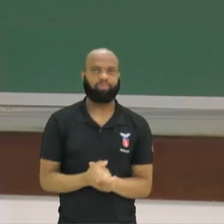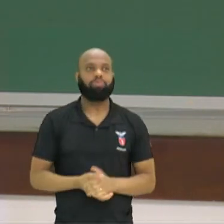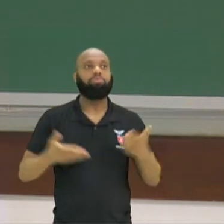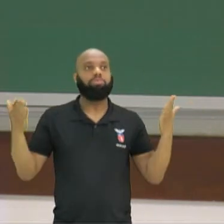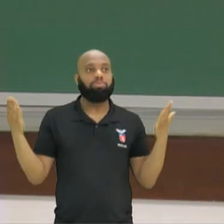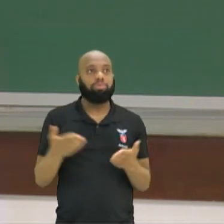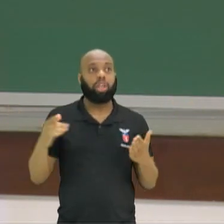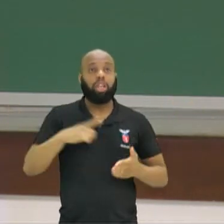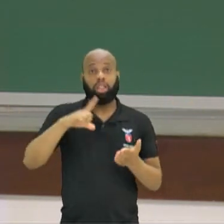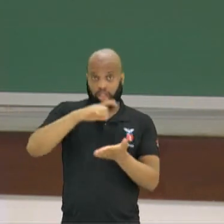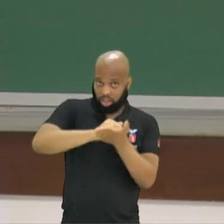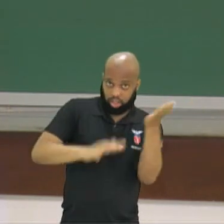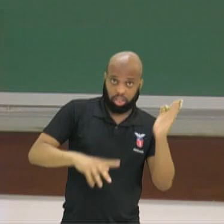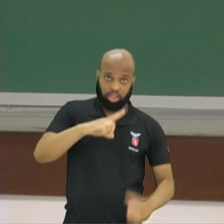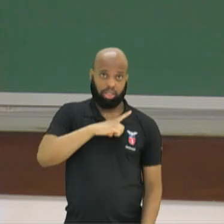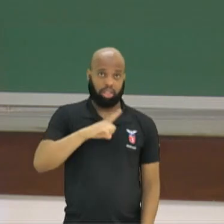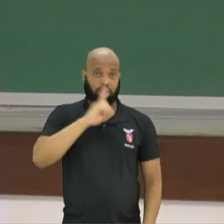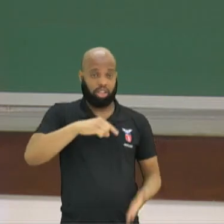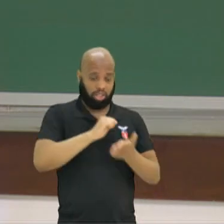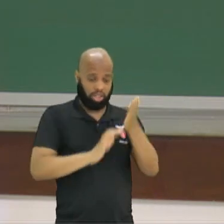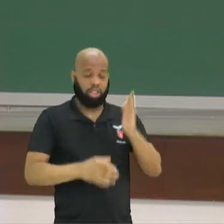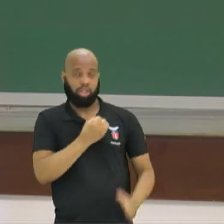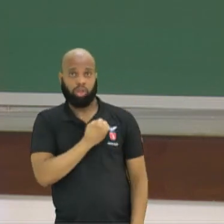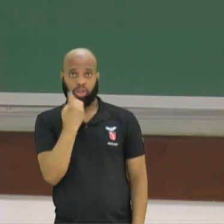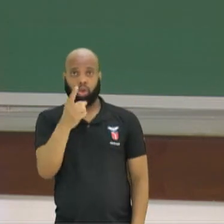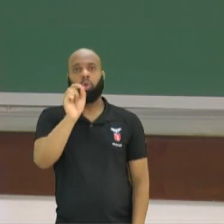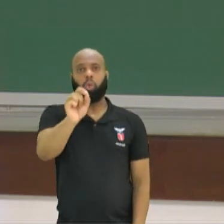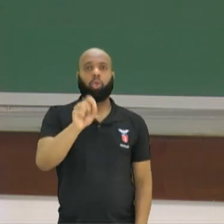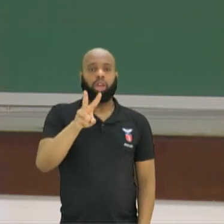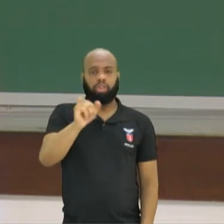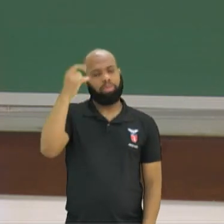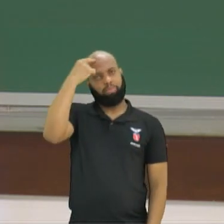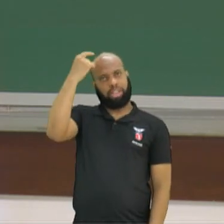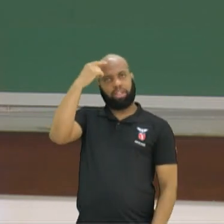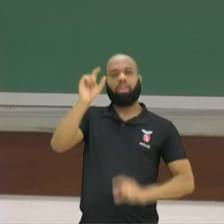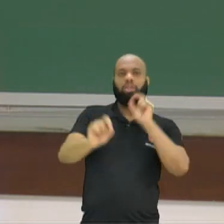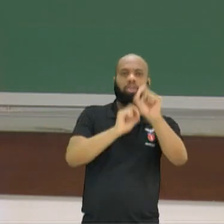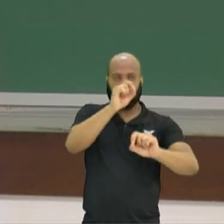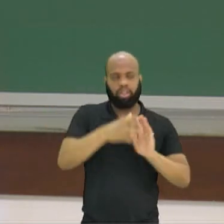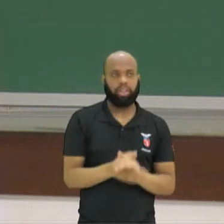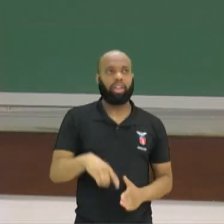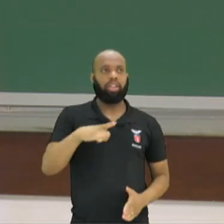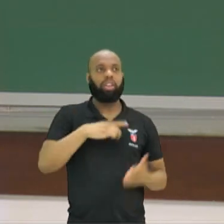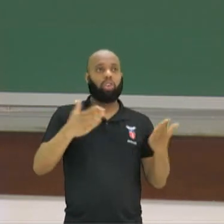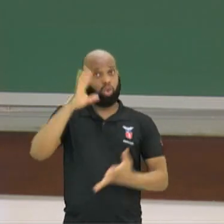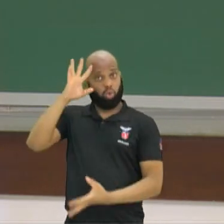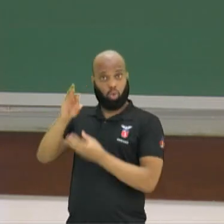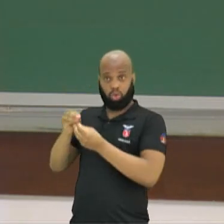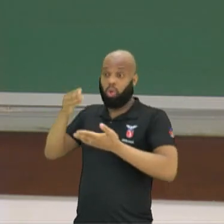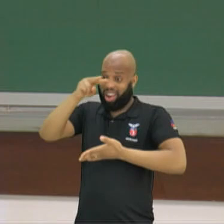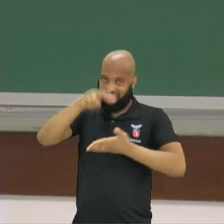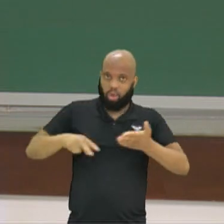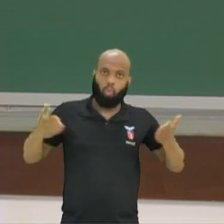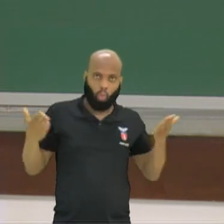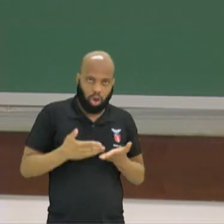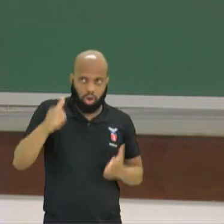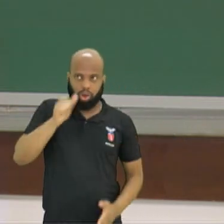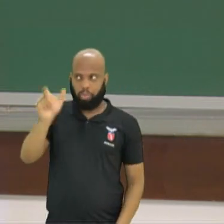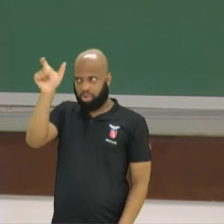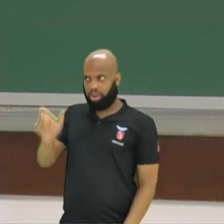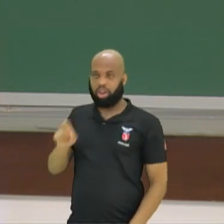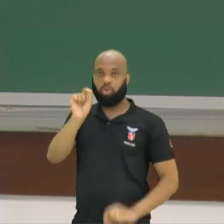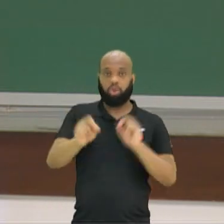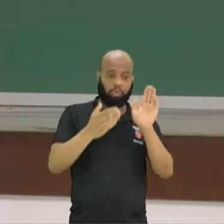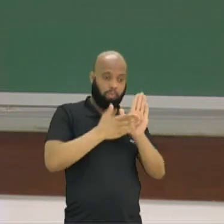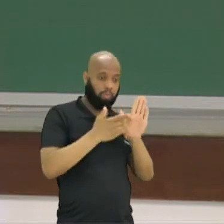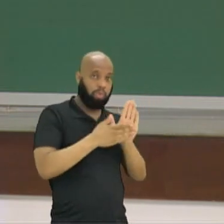nós temos aqui uma atividade 1 para vocês, que é para a gente pensar o seguinte, essa conclusão que acabamos de ler é do tipo